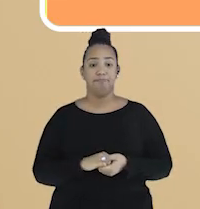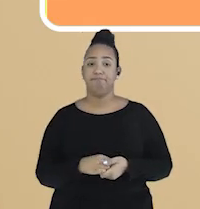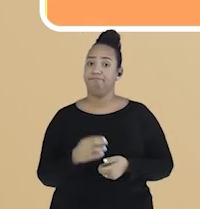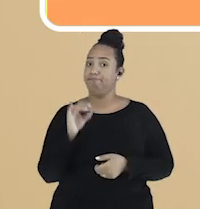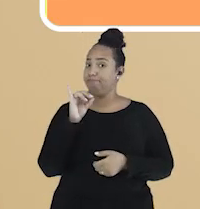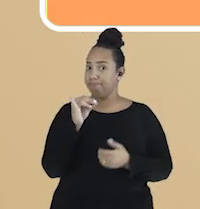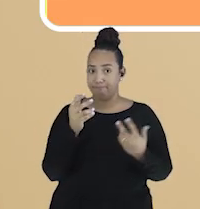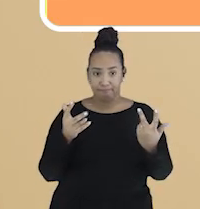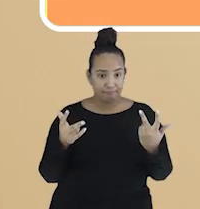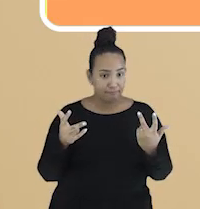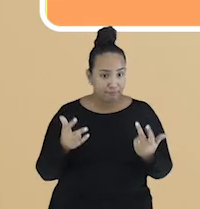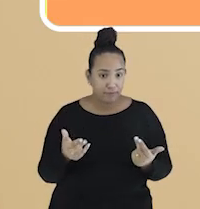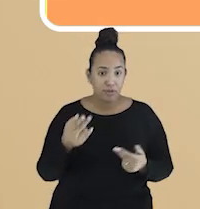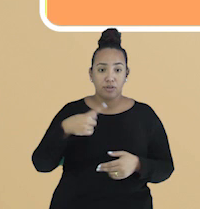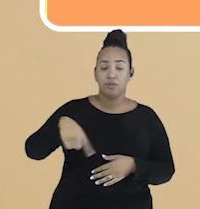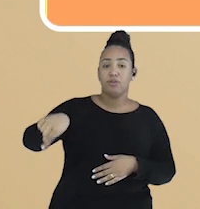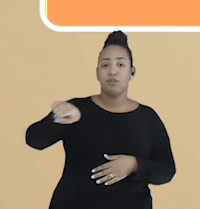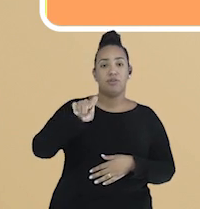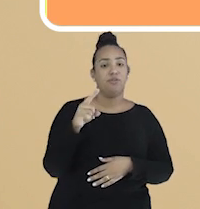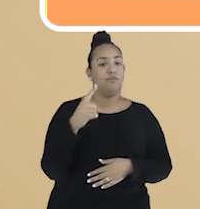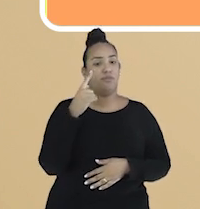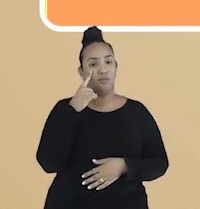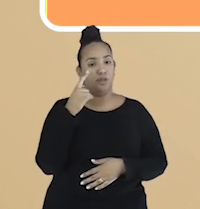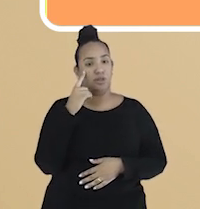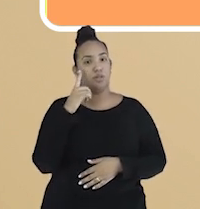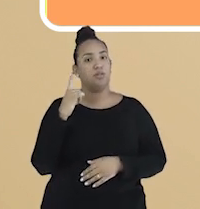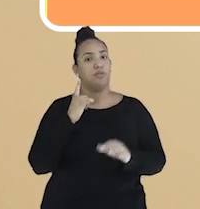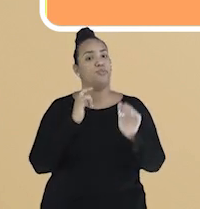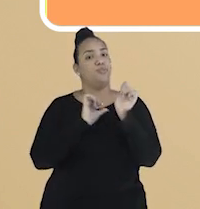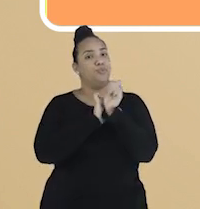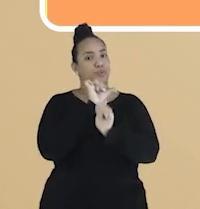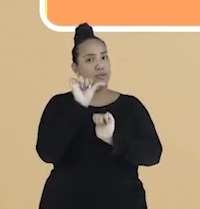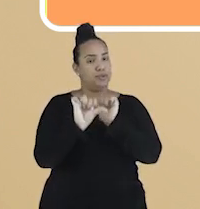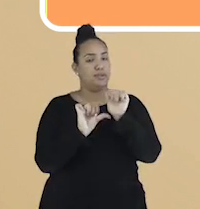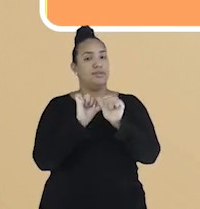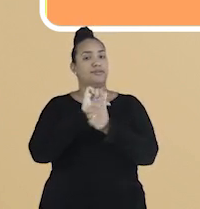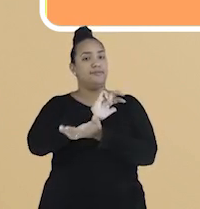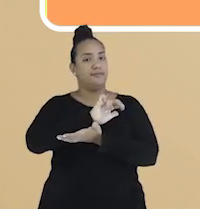fosse assim, não teríamos visto tantas mudanças